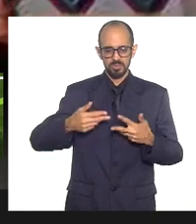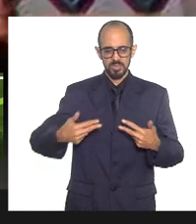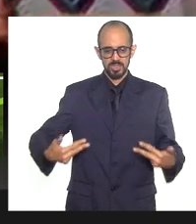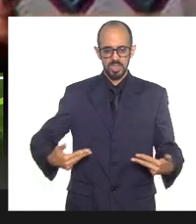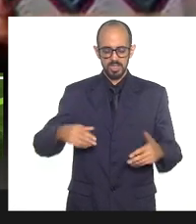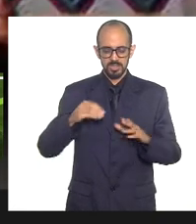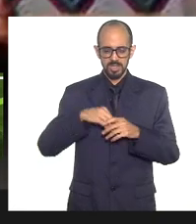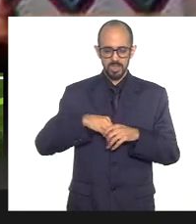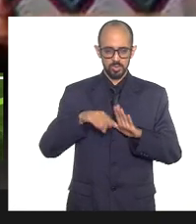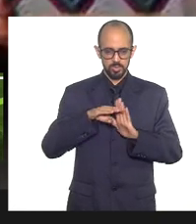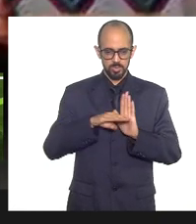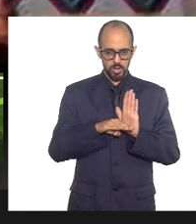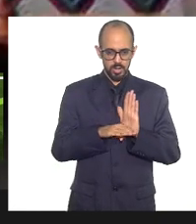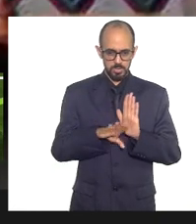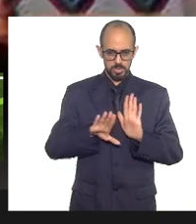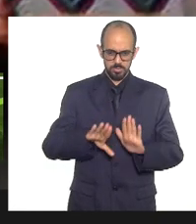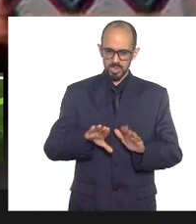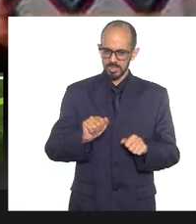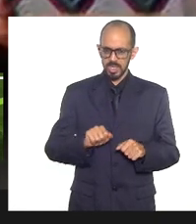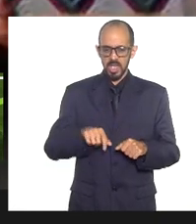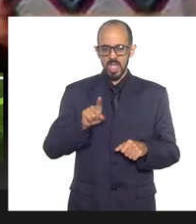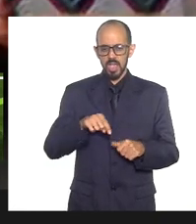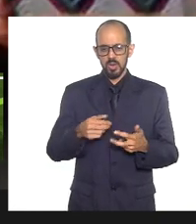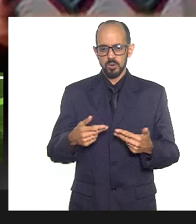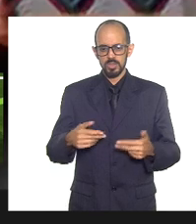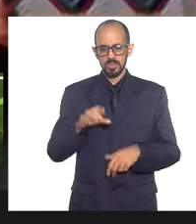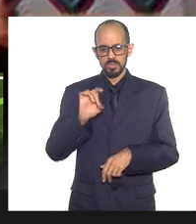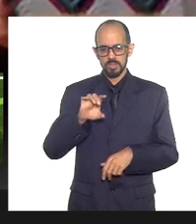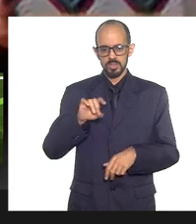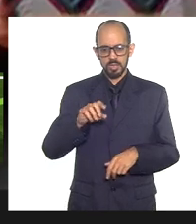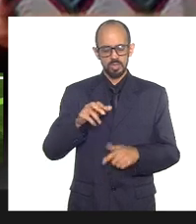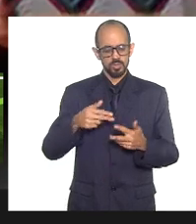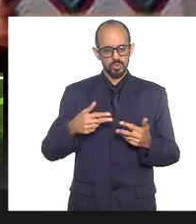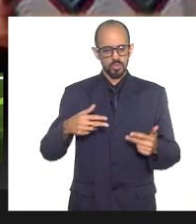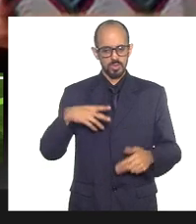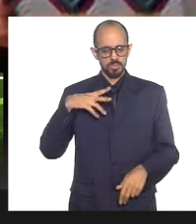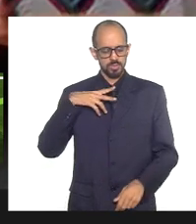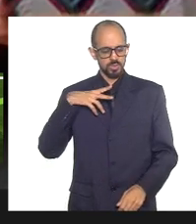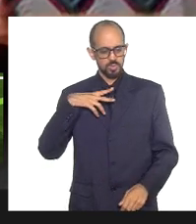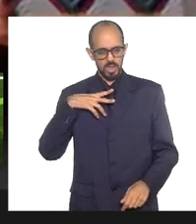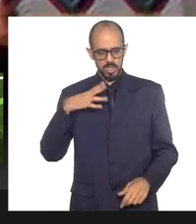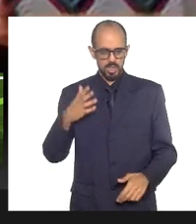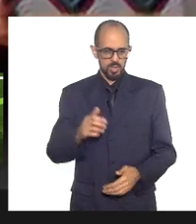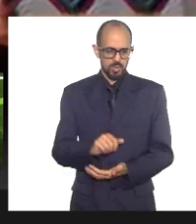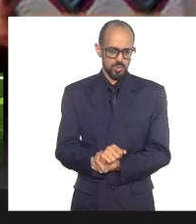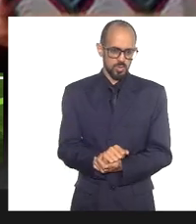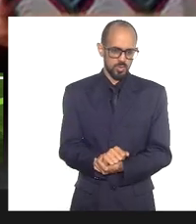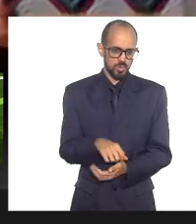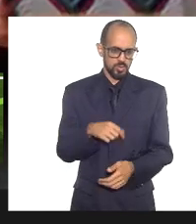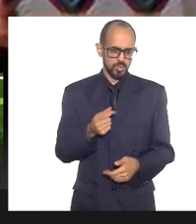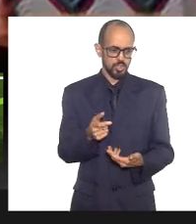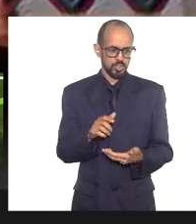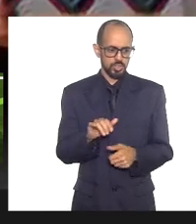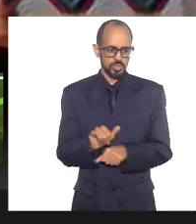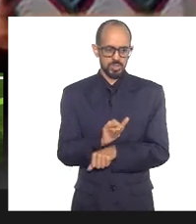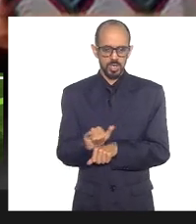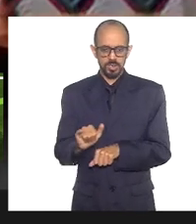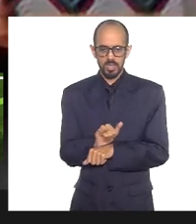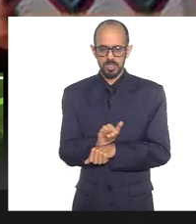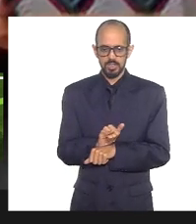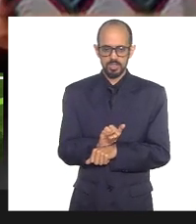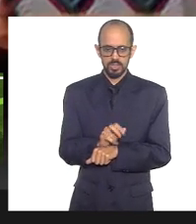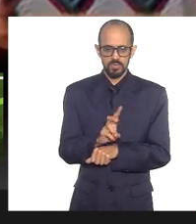delicadezas de cunho pessoal, enfim, de elementos que vão